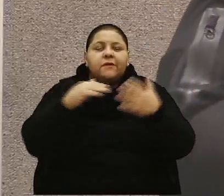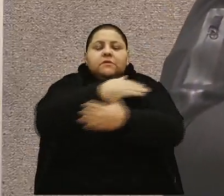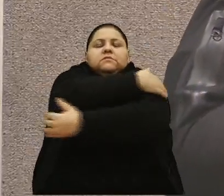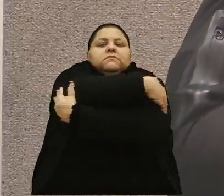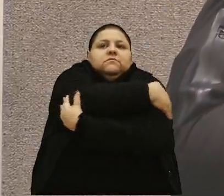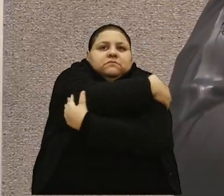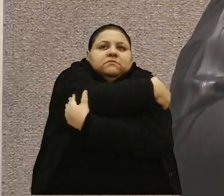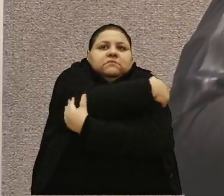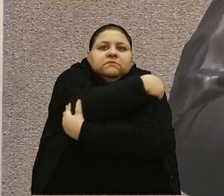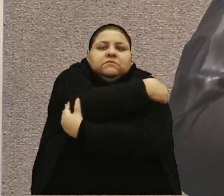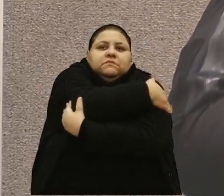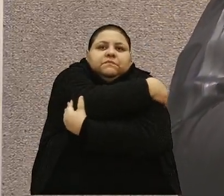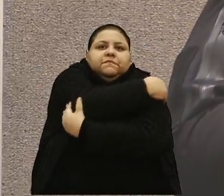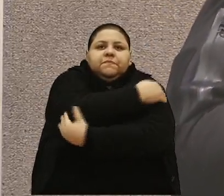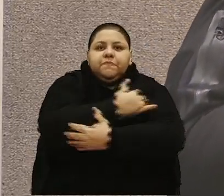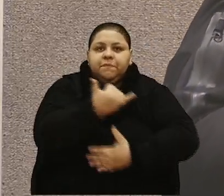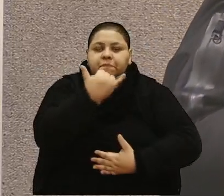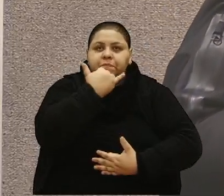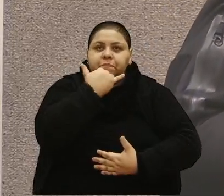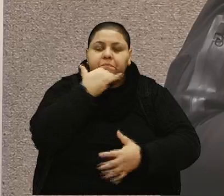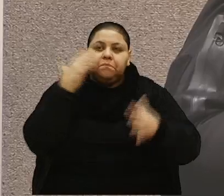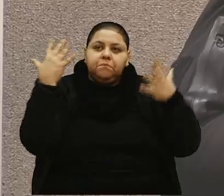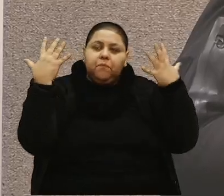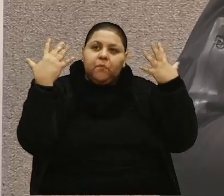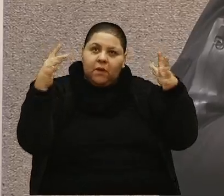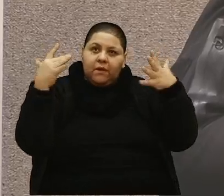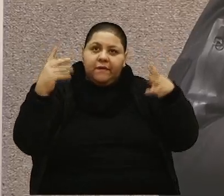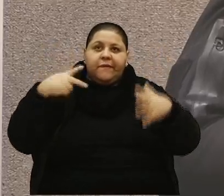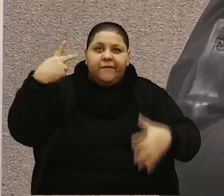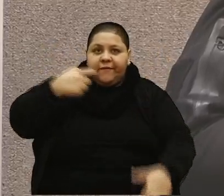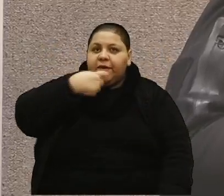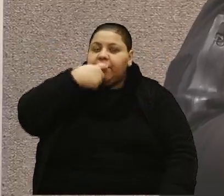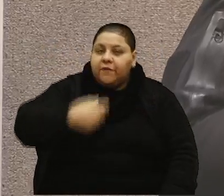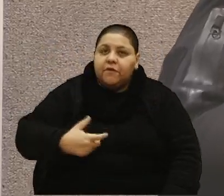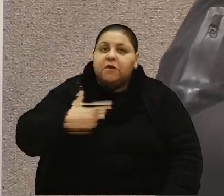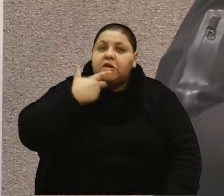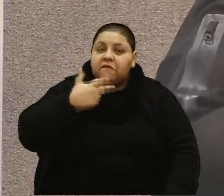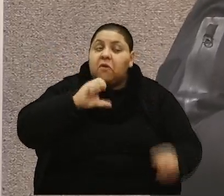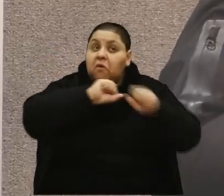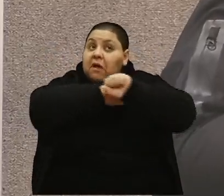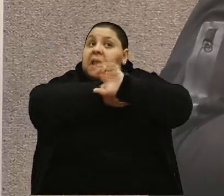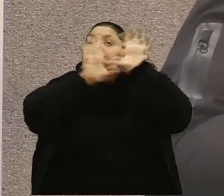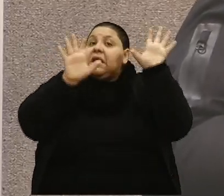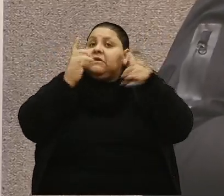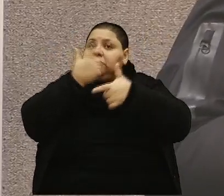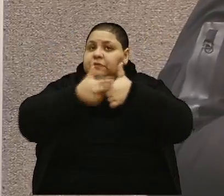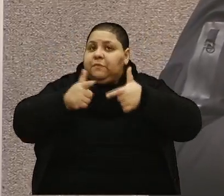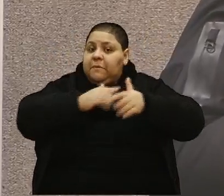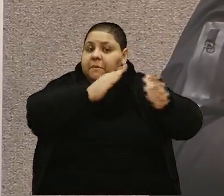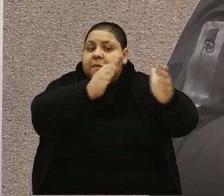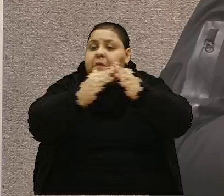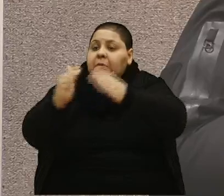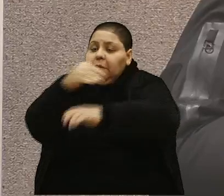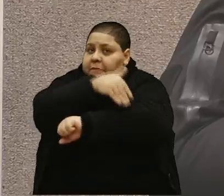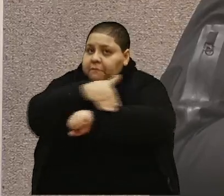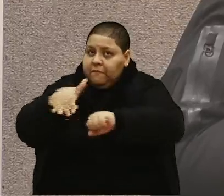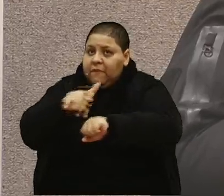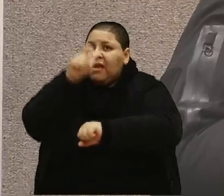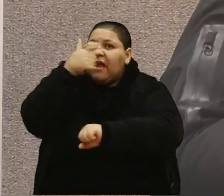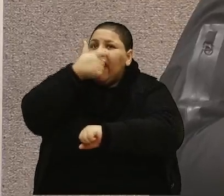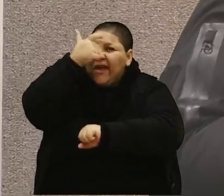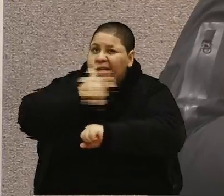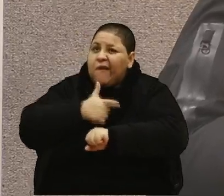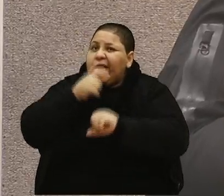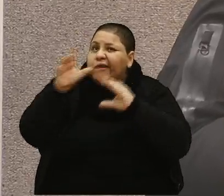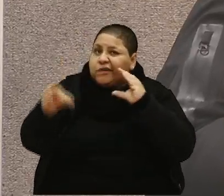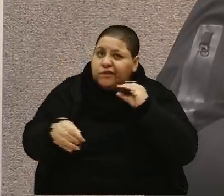colega vereador Tenente Cristiano Becker, que com lucidez trouxe esse assunto da questão dos moradores de situação de rua. E eu acho que esse assunto, vereador Tenente Cristiano, se